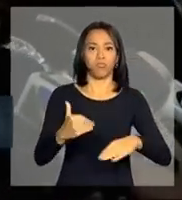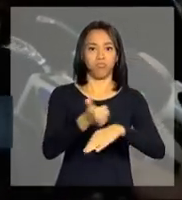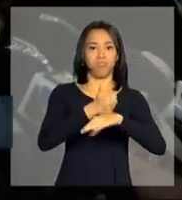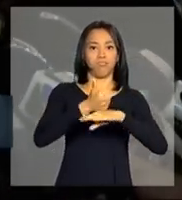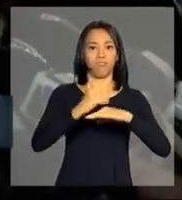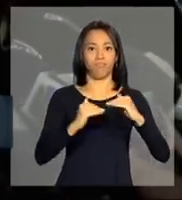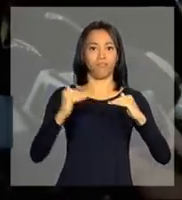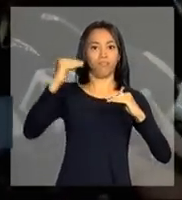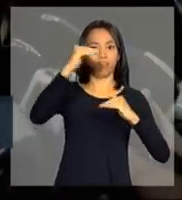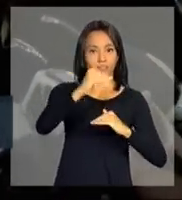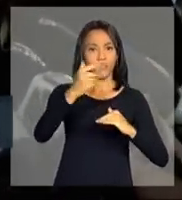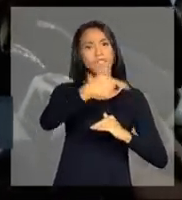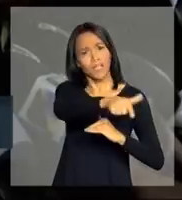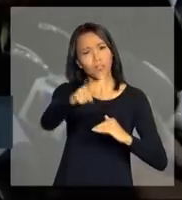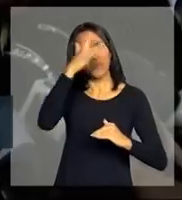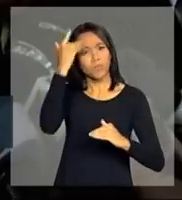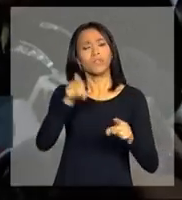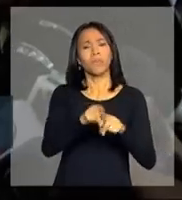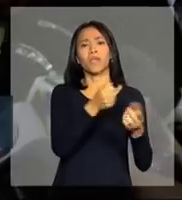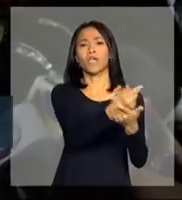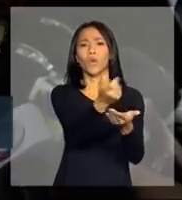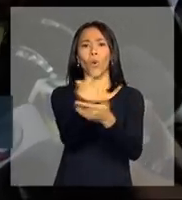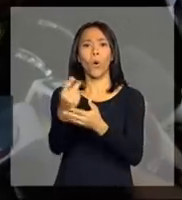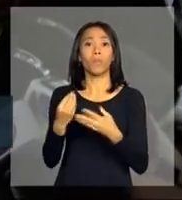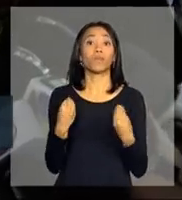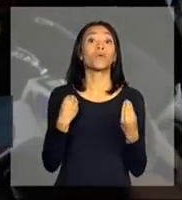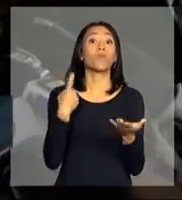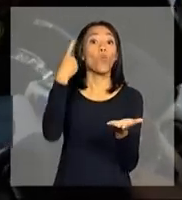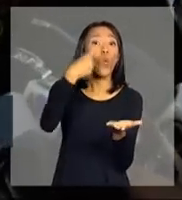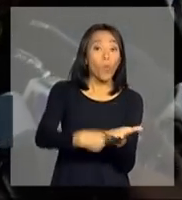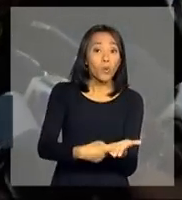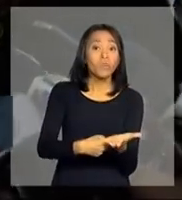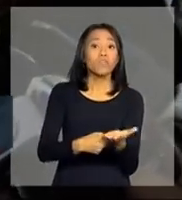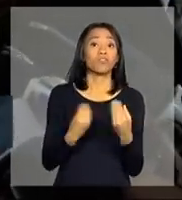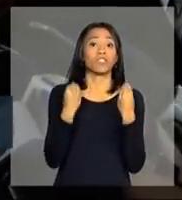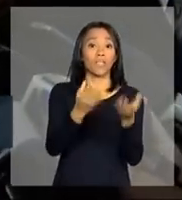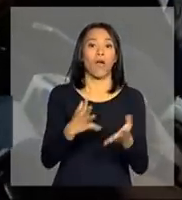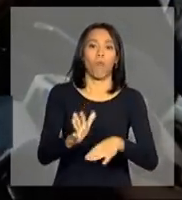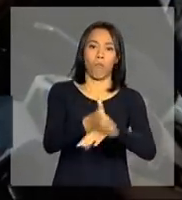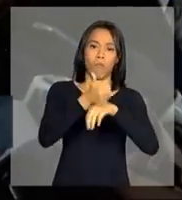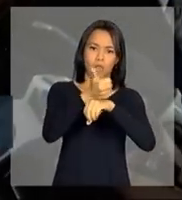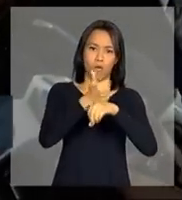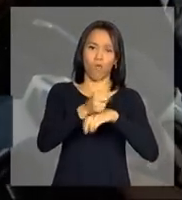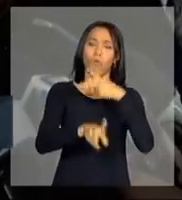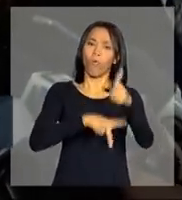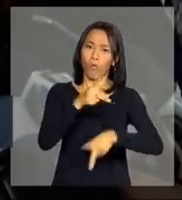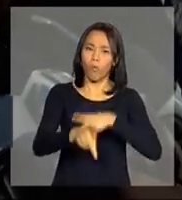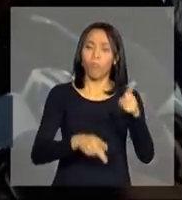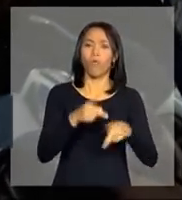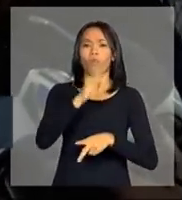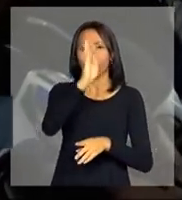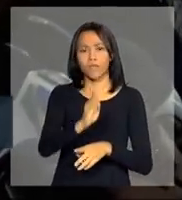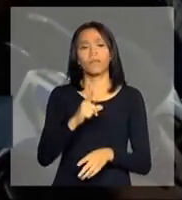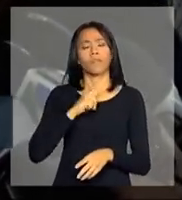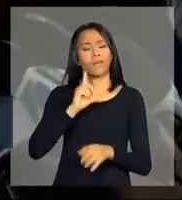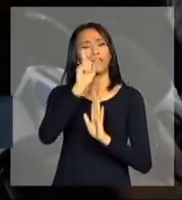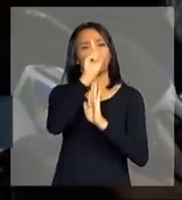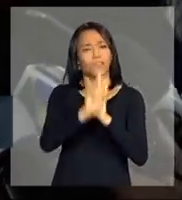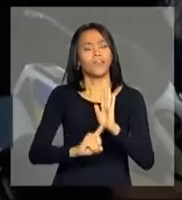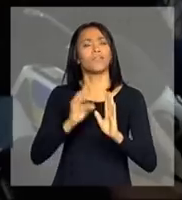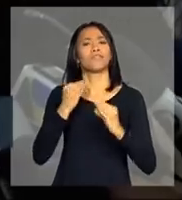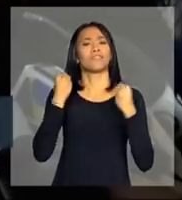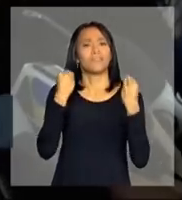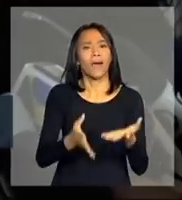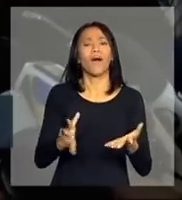todas as demais que são consumidoras um compromisso de qualidade. O povo brasileiro tem direito a ter o